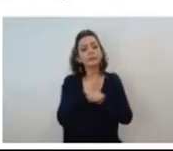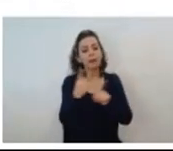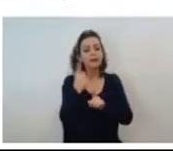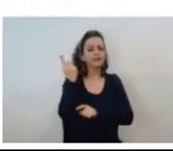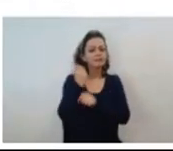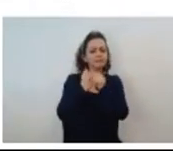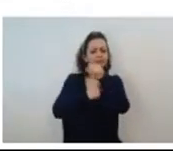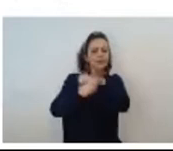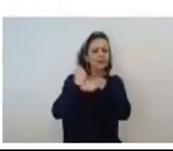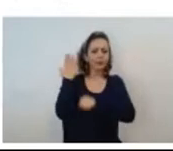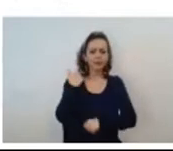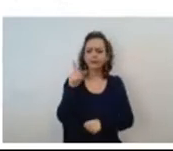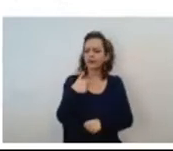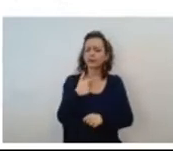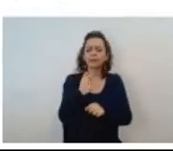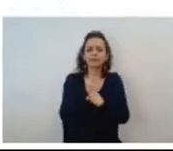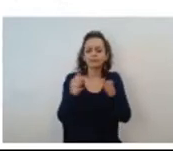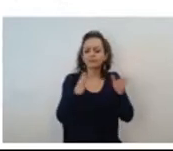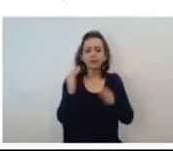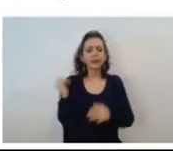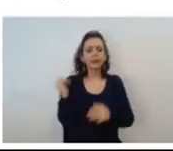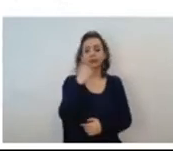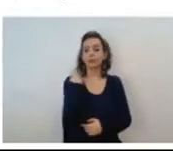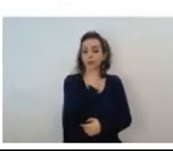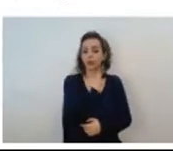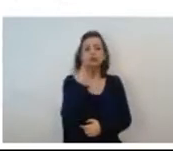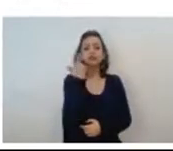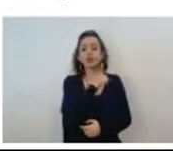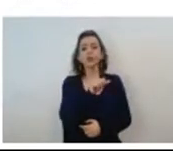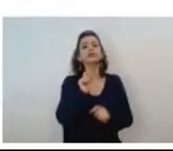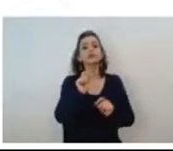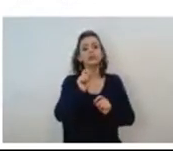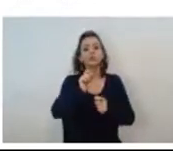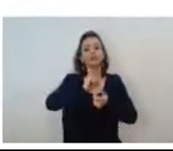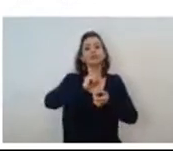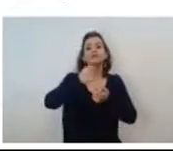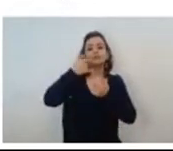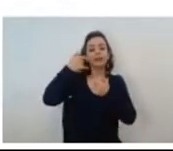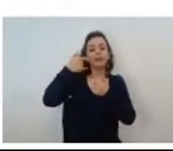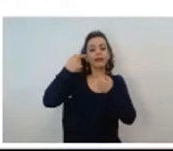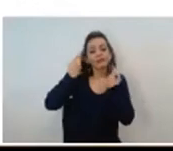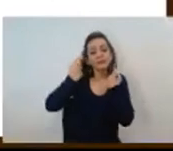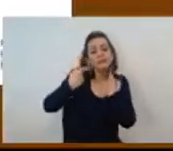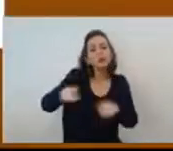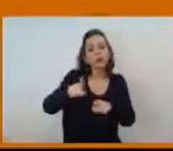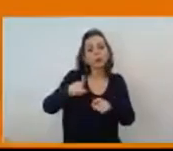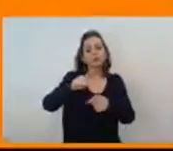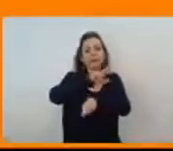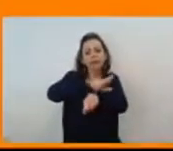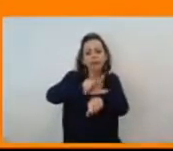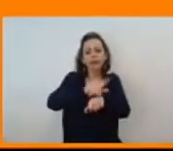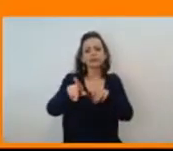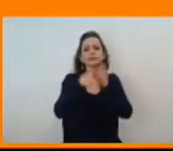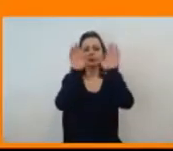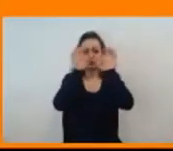de de combate ao racismo estrutural tanto em relação à a fortalecimento da cultura